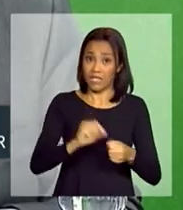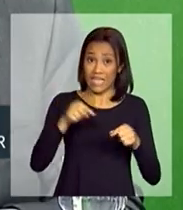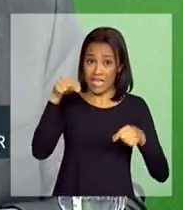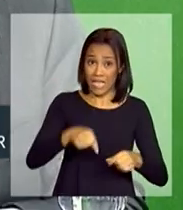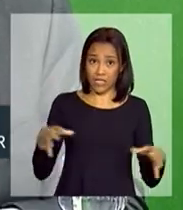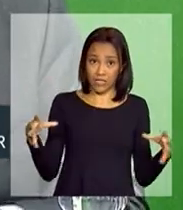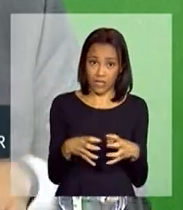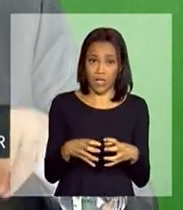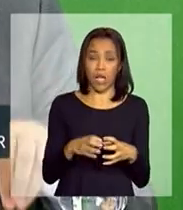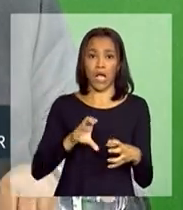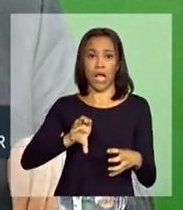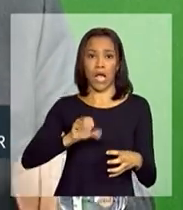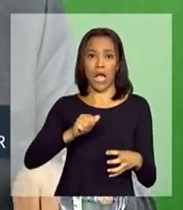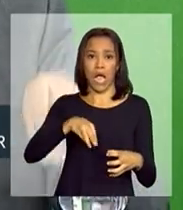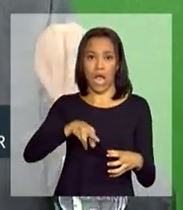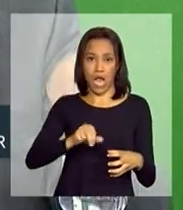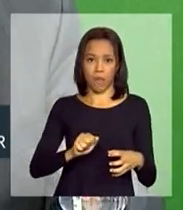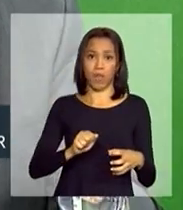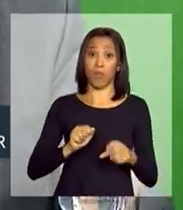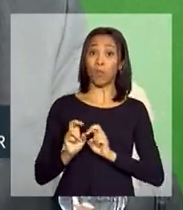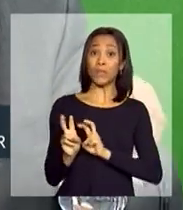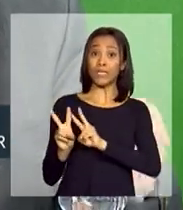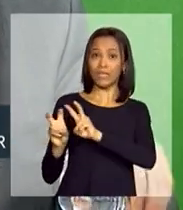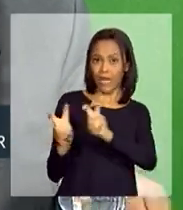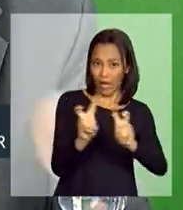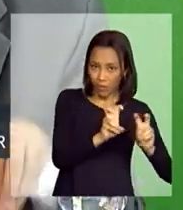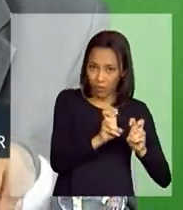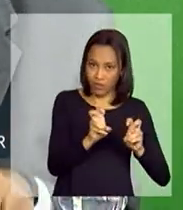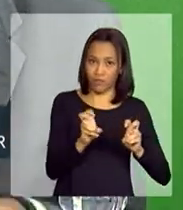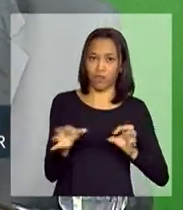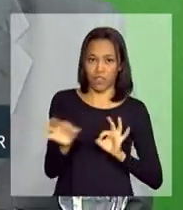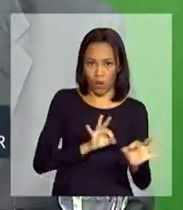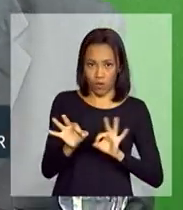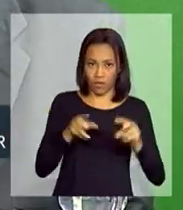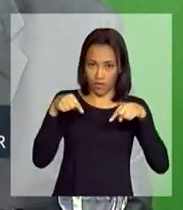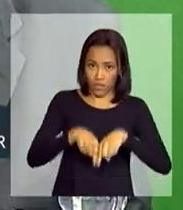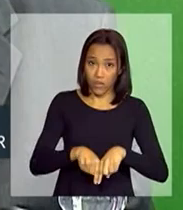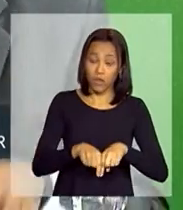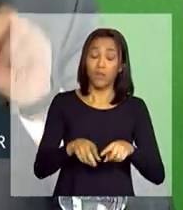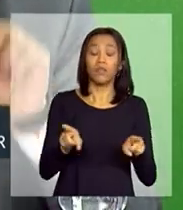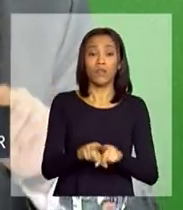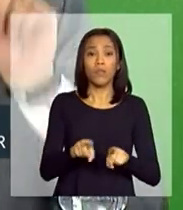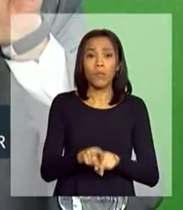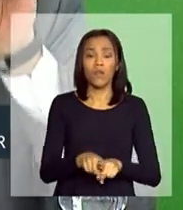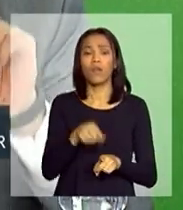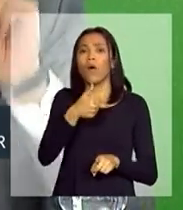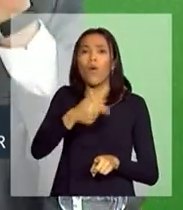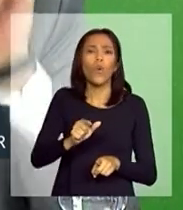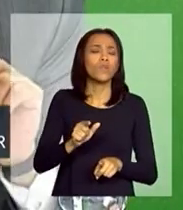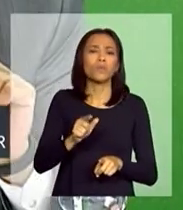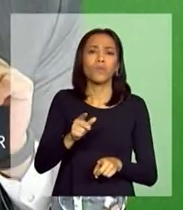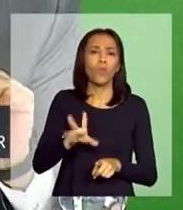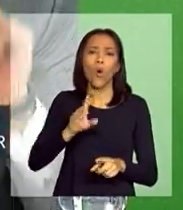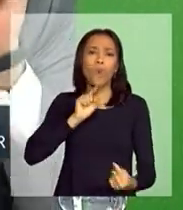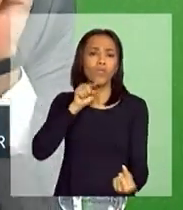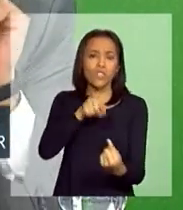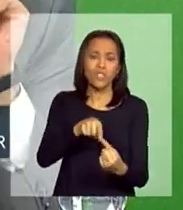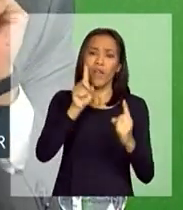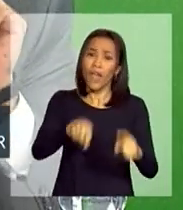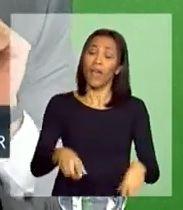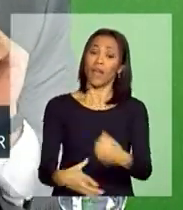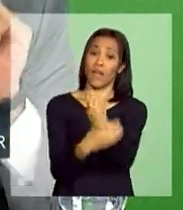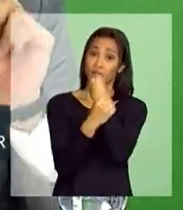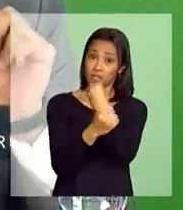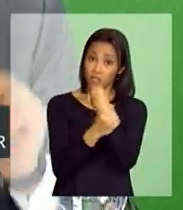temáticas mas as medidas tomadas hoje concretas sem prejuízo de outros serão tomadas visam garantir exatamente a